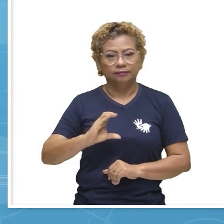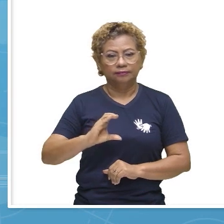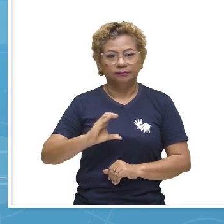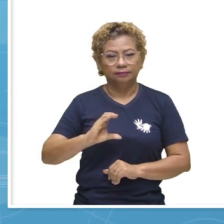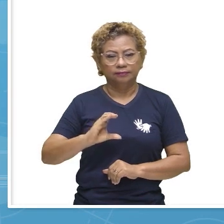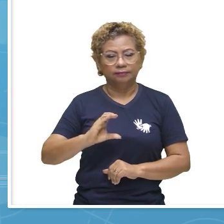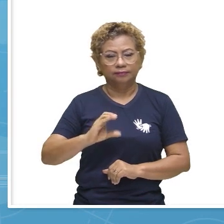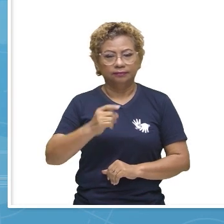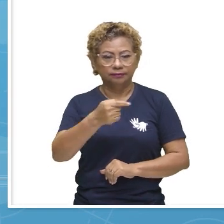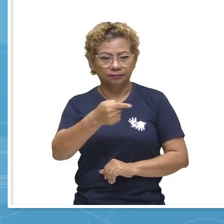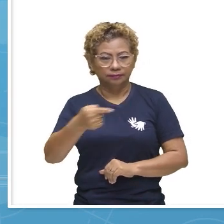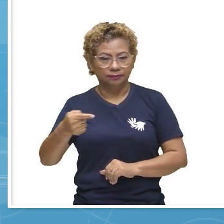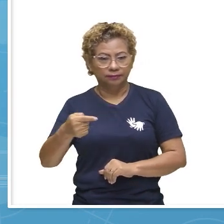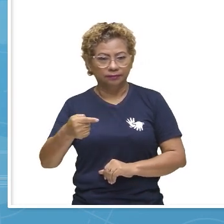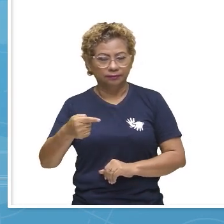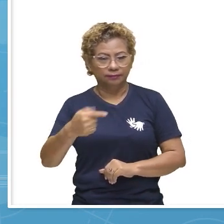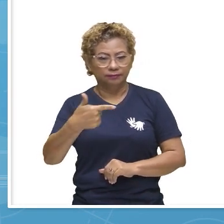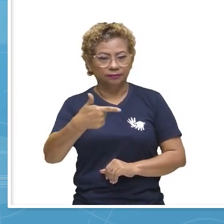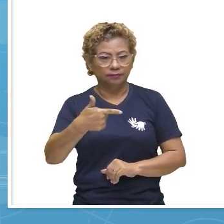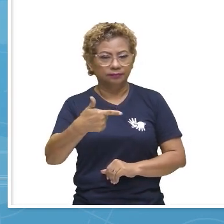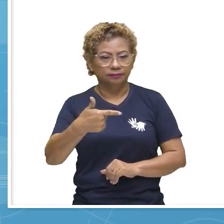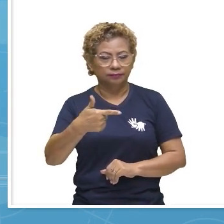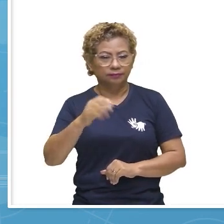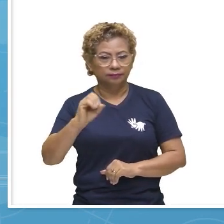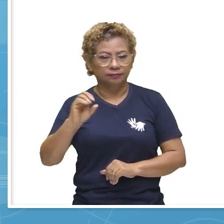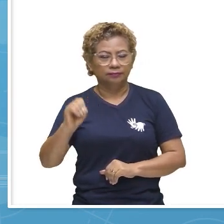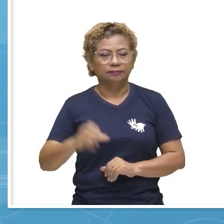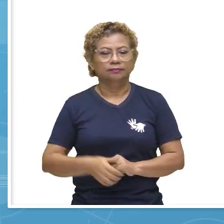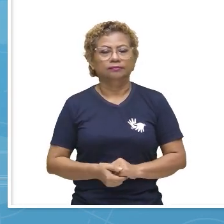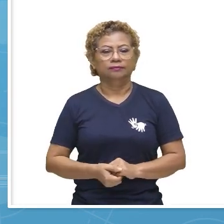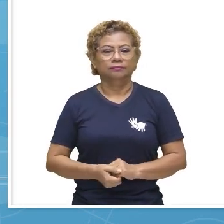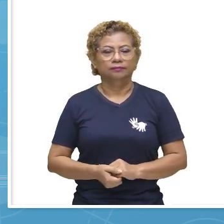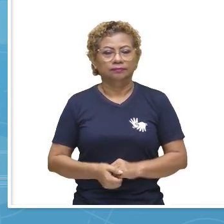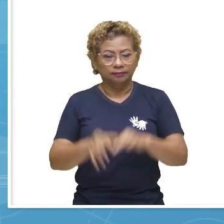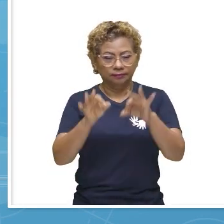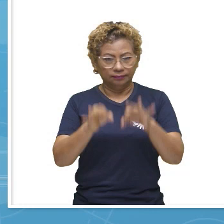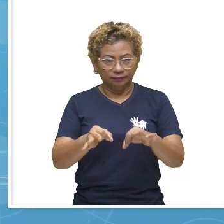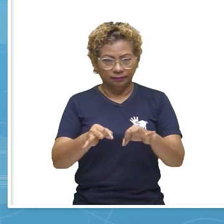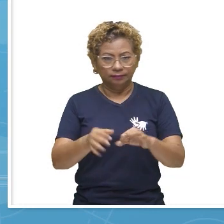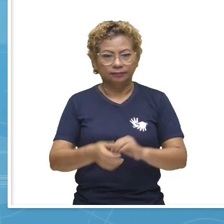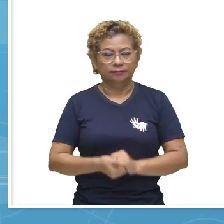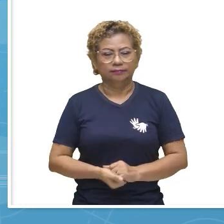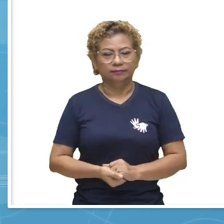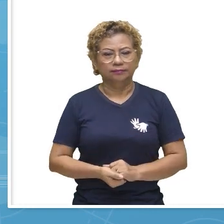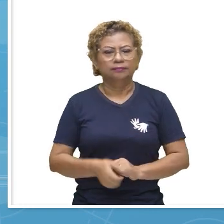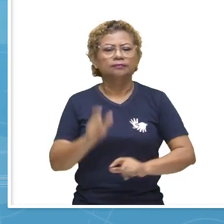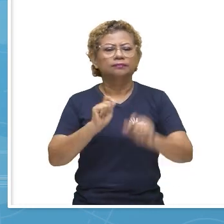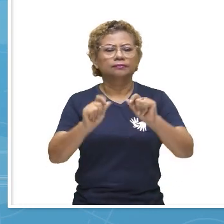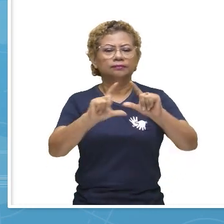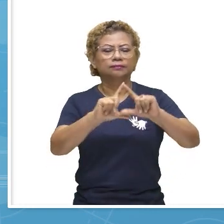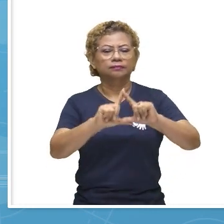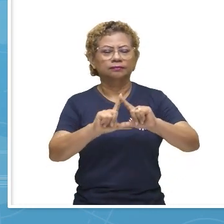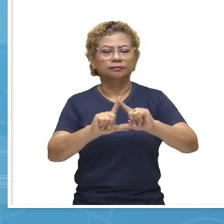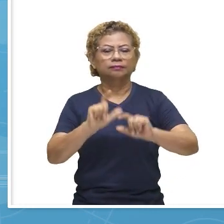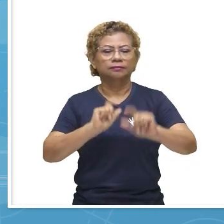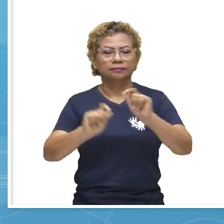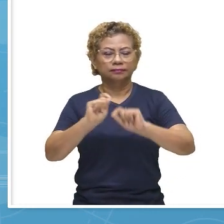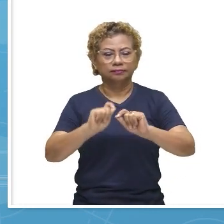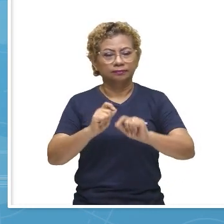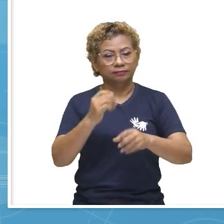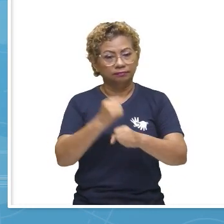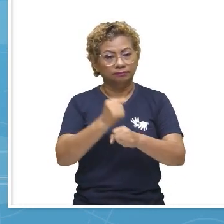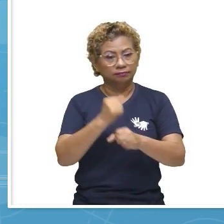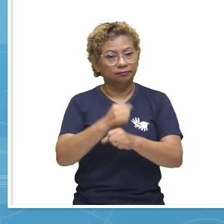é menos 200, né? E o meu delta? Calculando